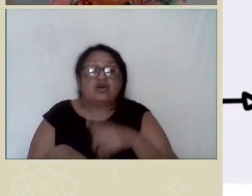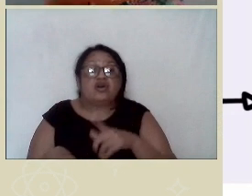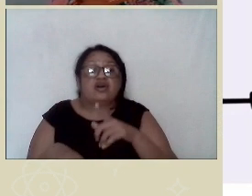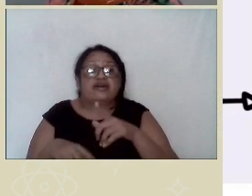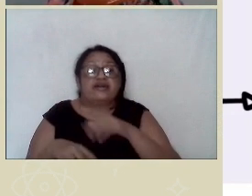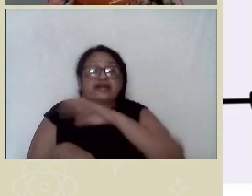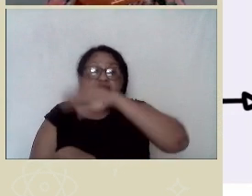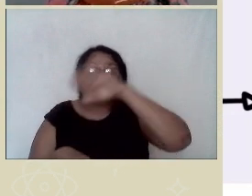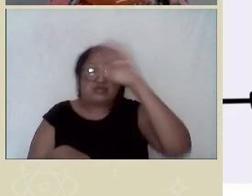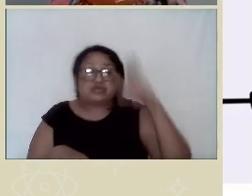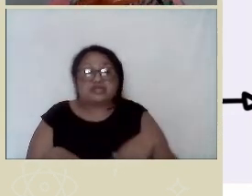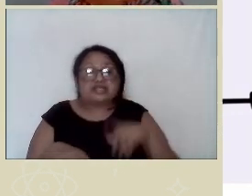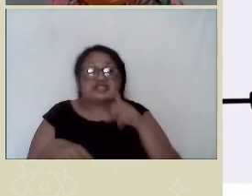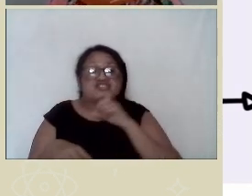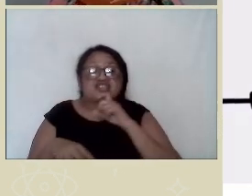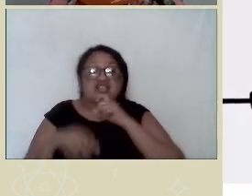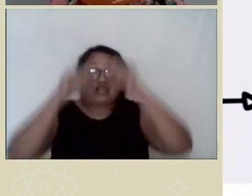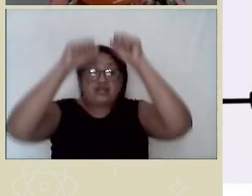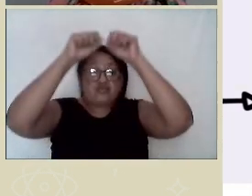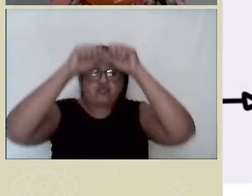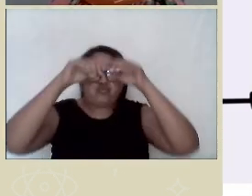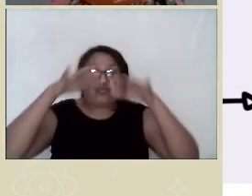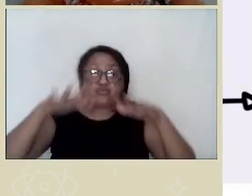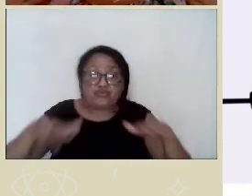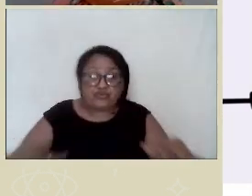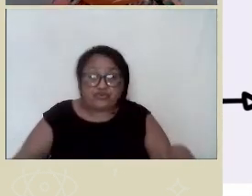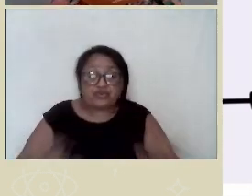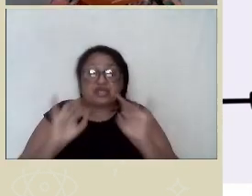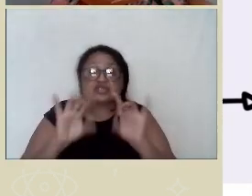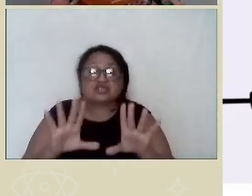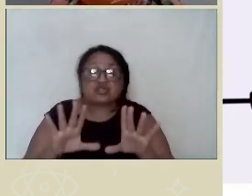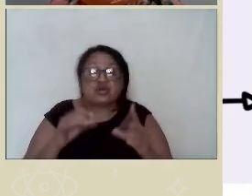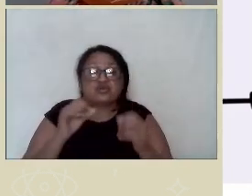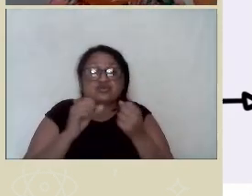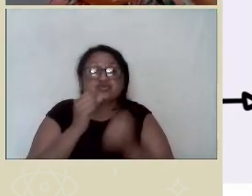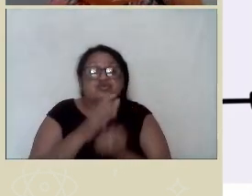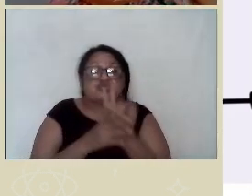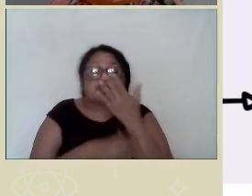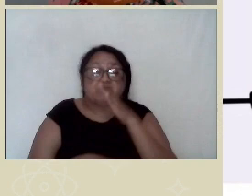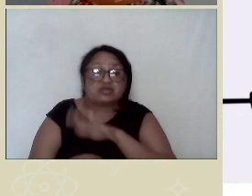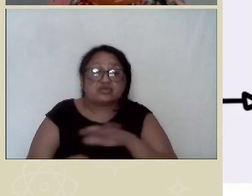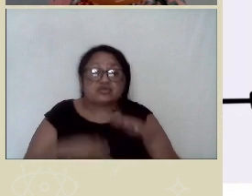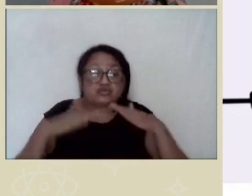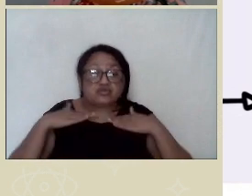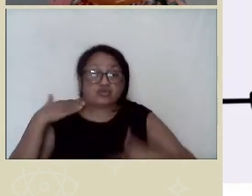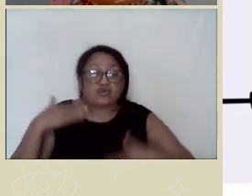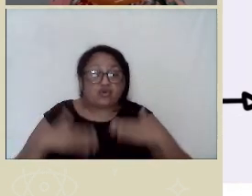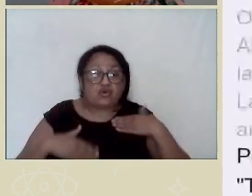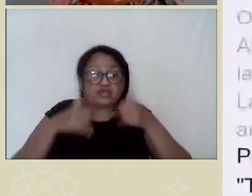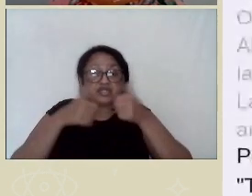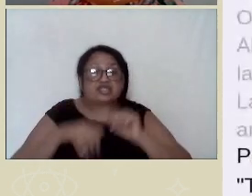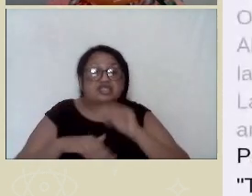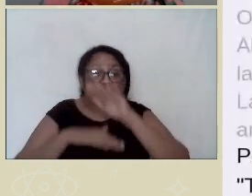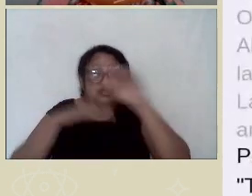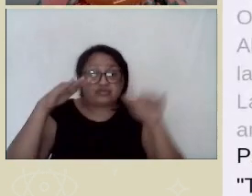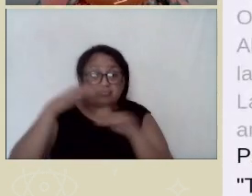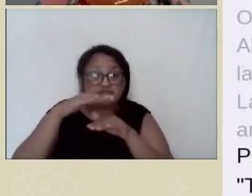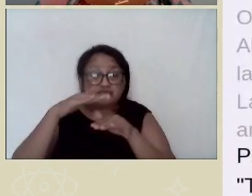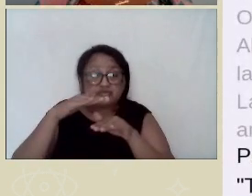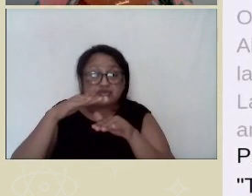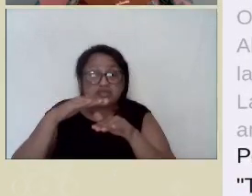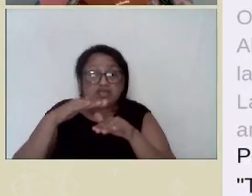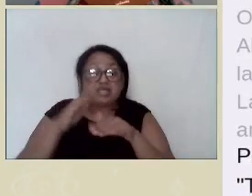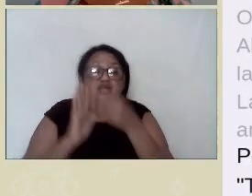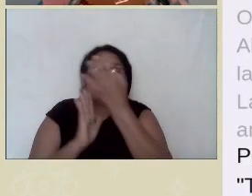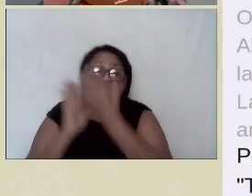normal desses glaciares dessas geleiras causa o aparecimento dos corpos que estão submersos na montanha o texto que fala isso